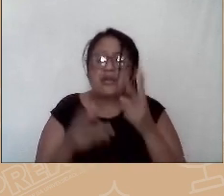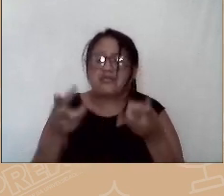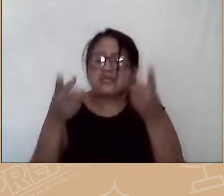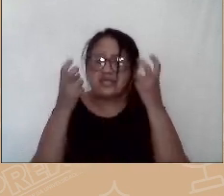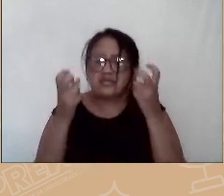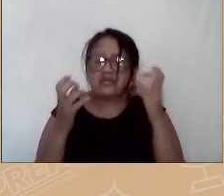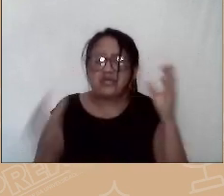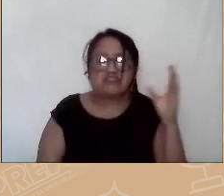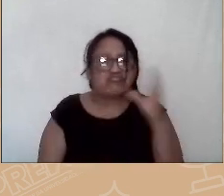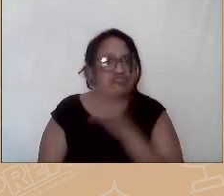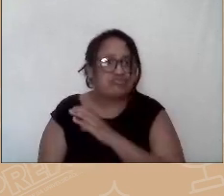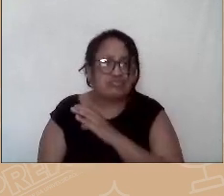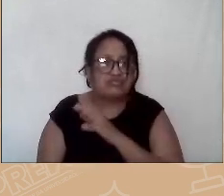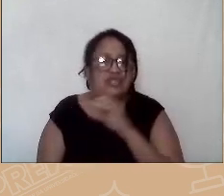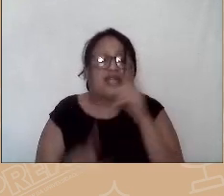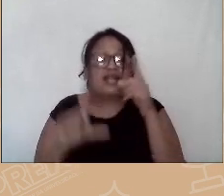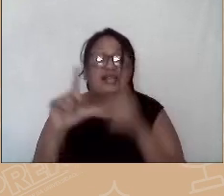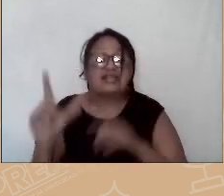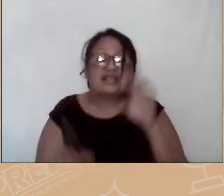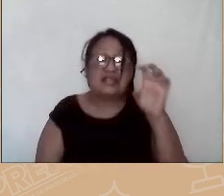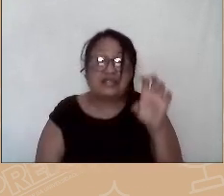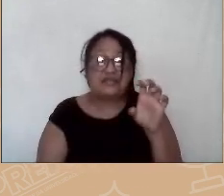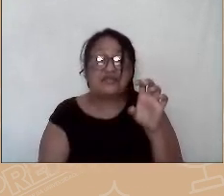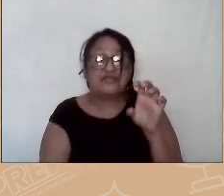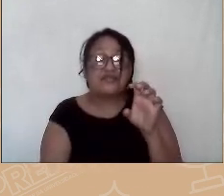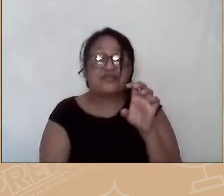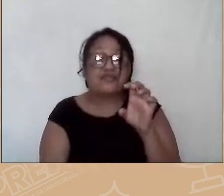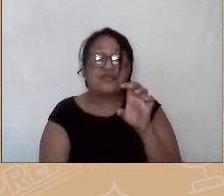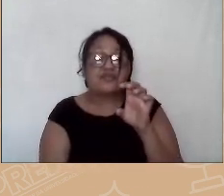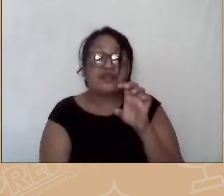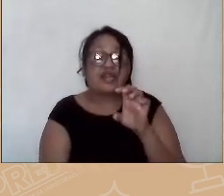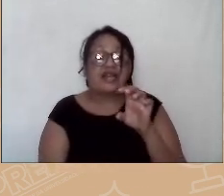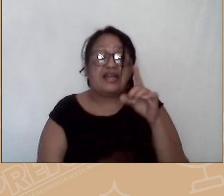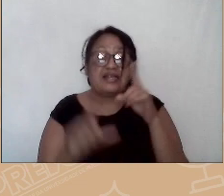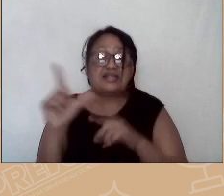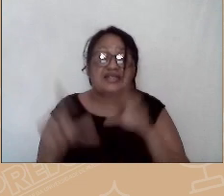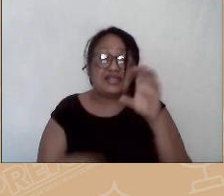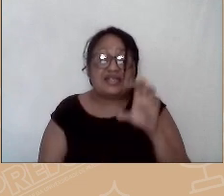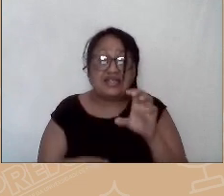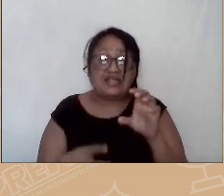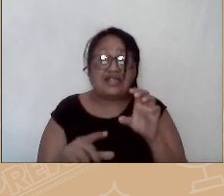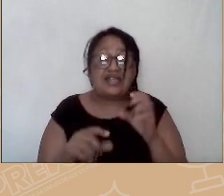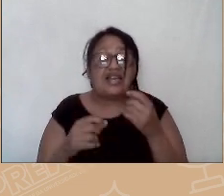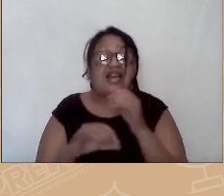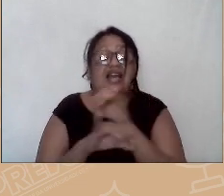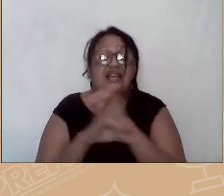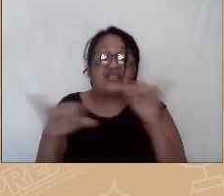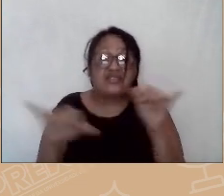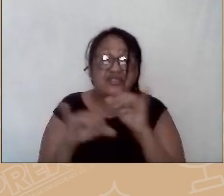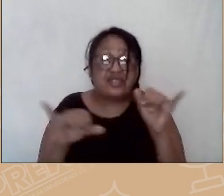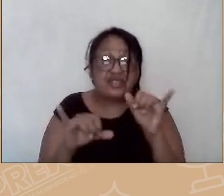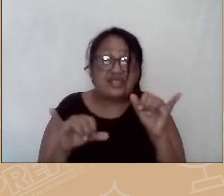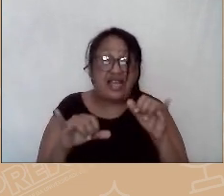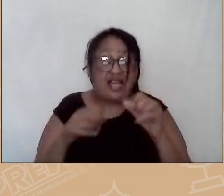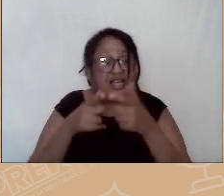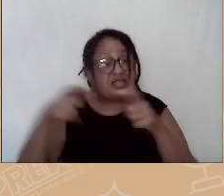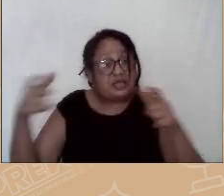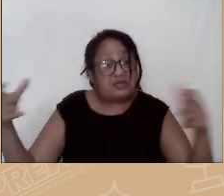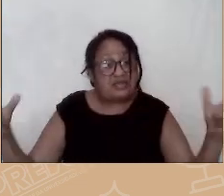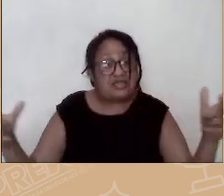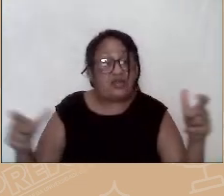para a letra E a letra E diz o seguinte a expansão geográfica de Portugal no século 16 estava